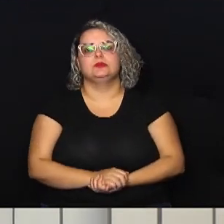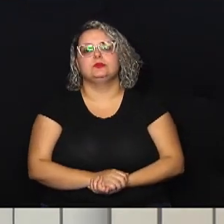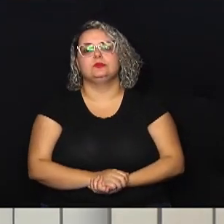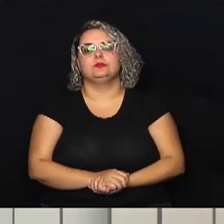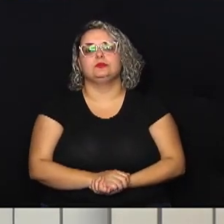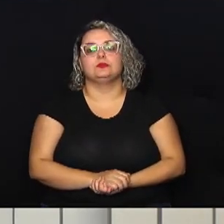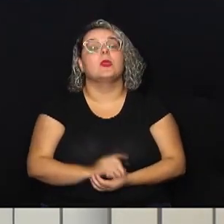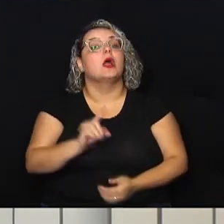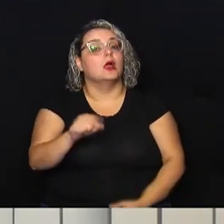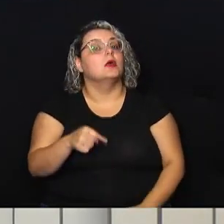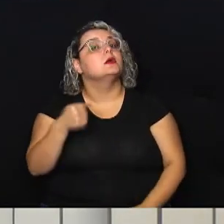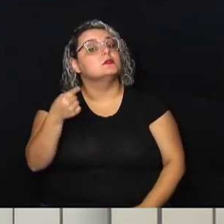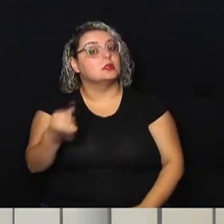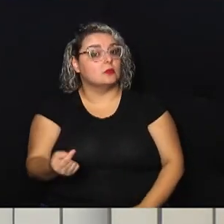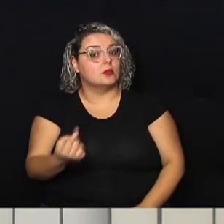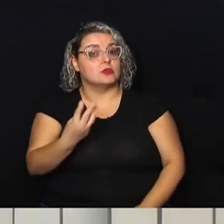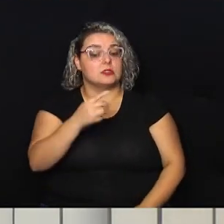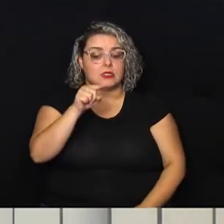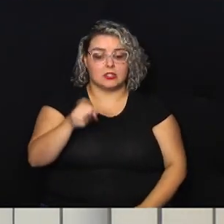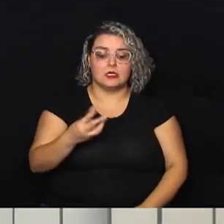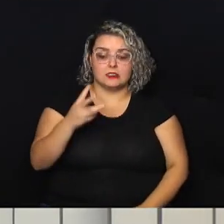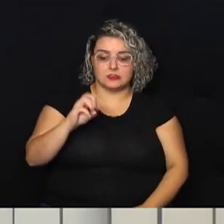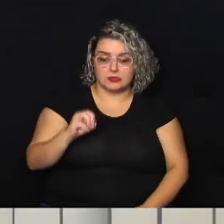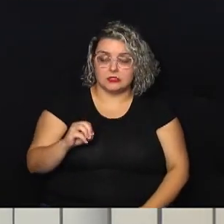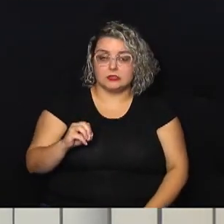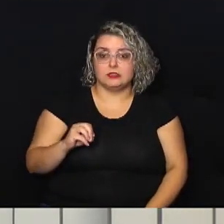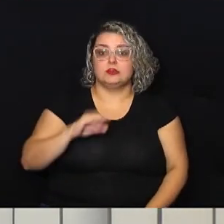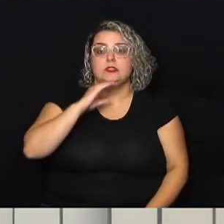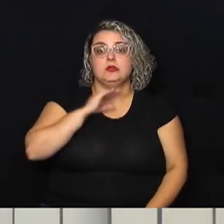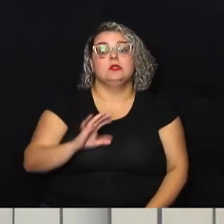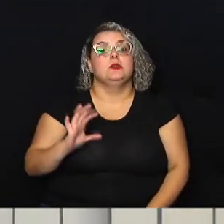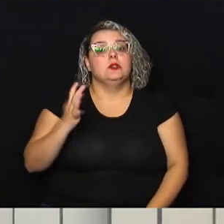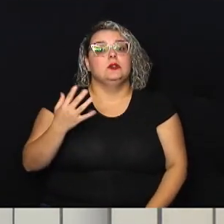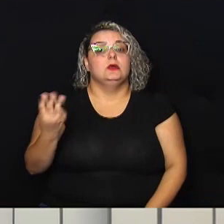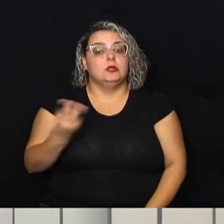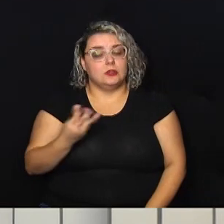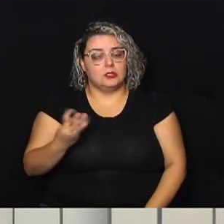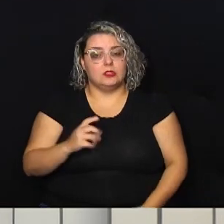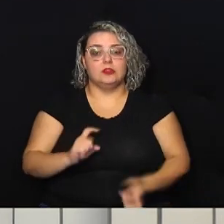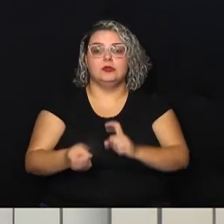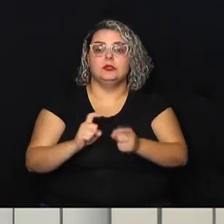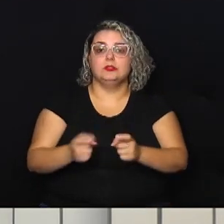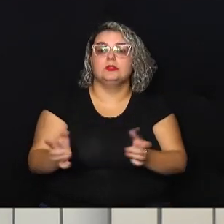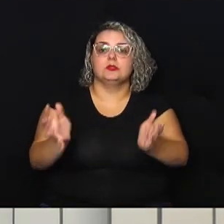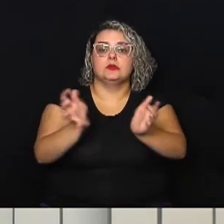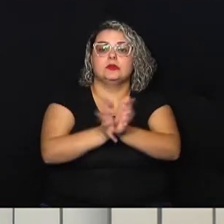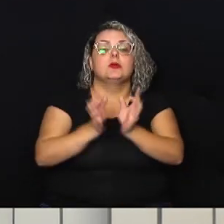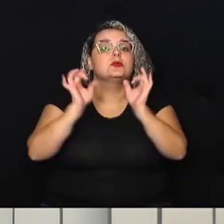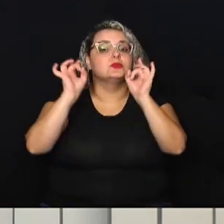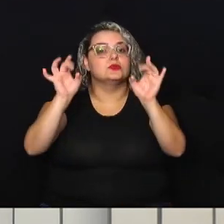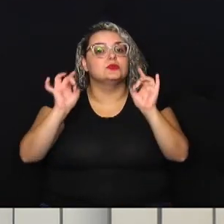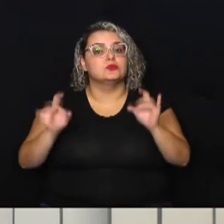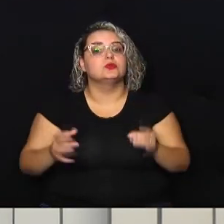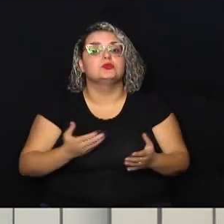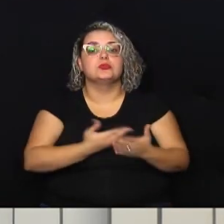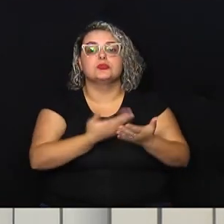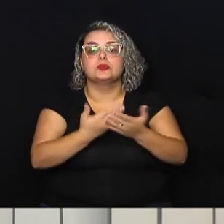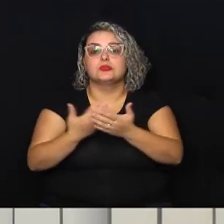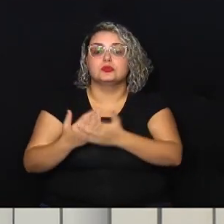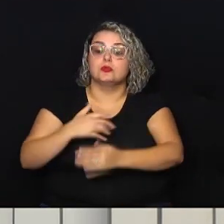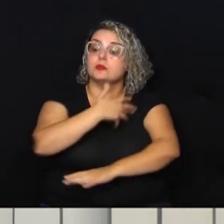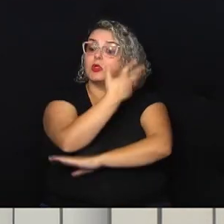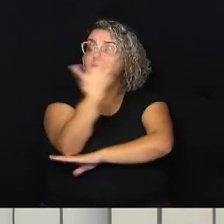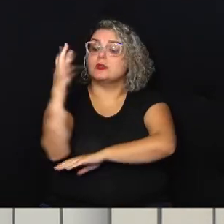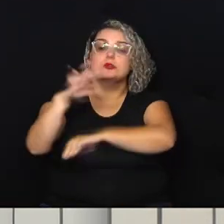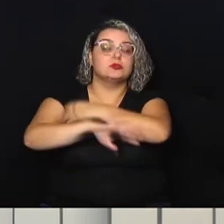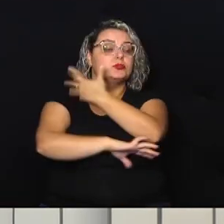Em seguida, às 3h30 da tarde, acontece a 3ª reunião da Comissão Especial de Estudos sobre a Arborização